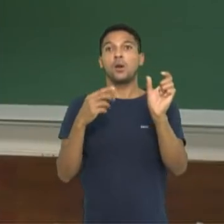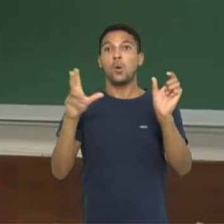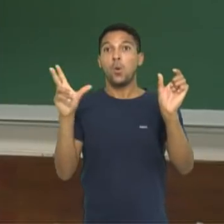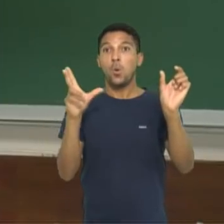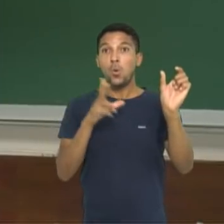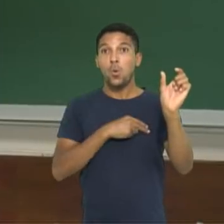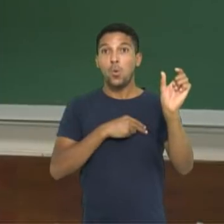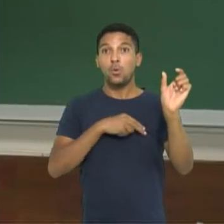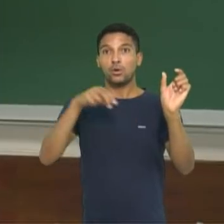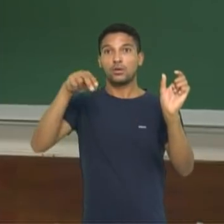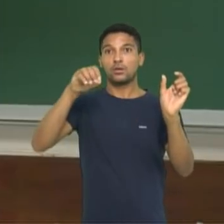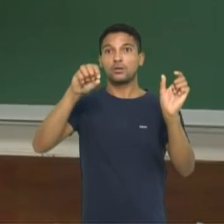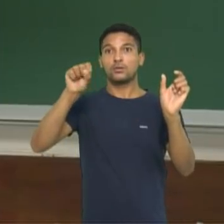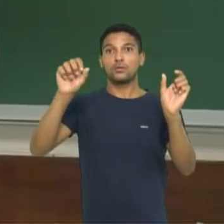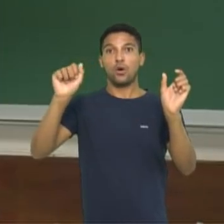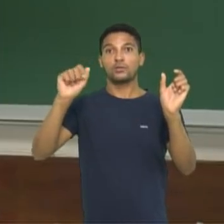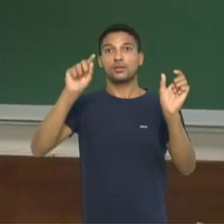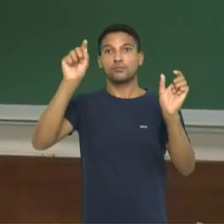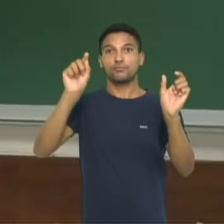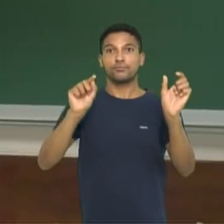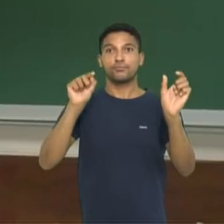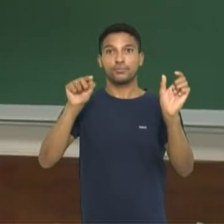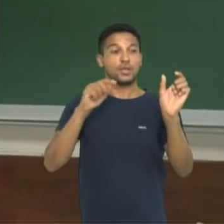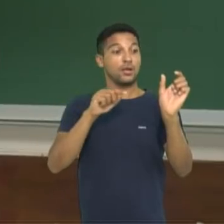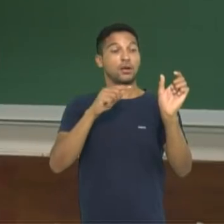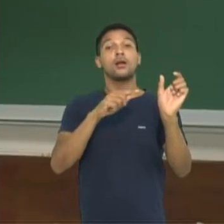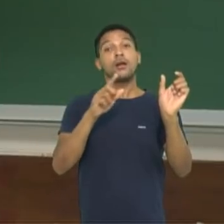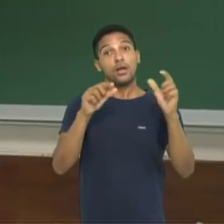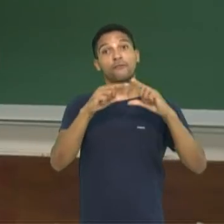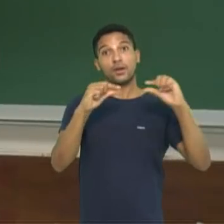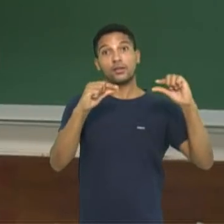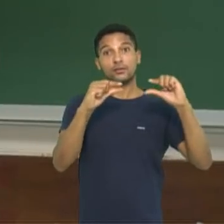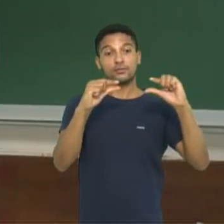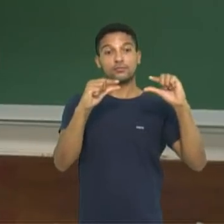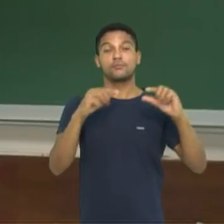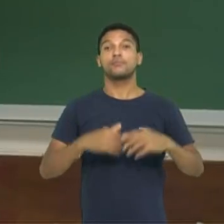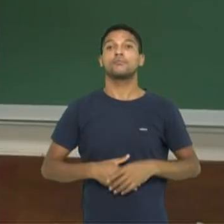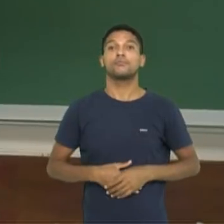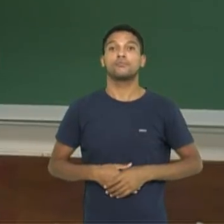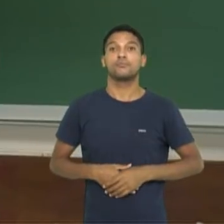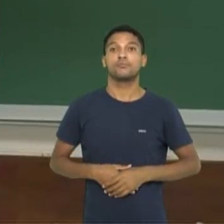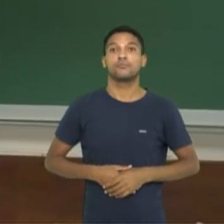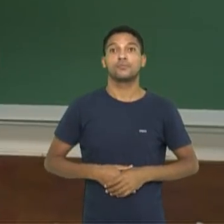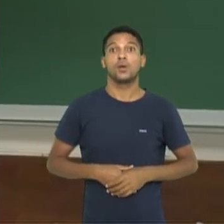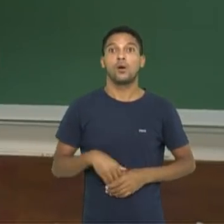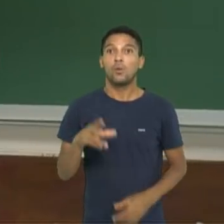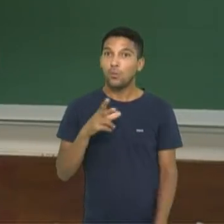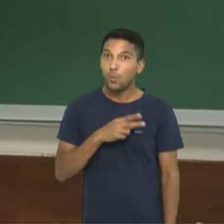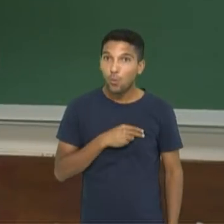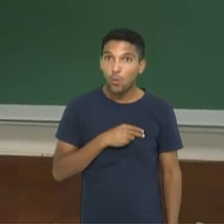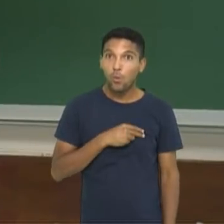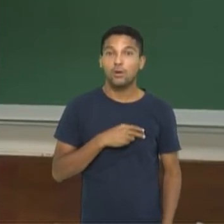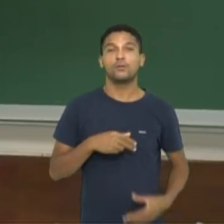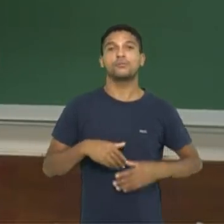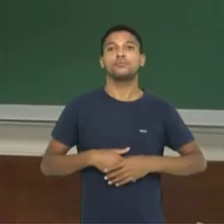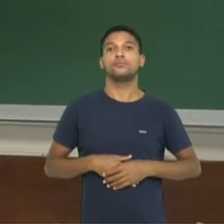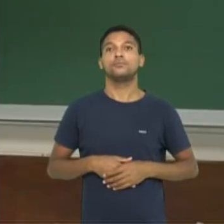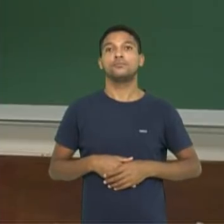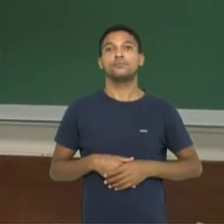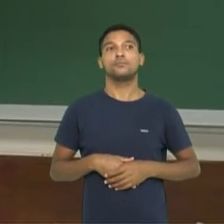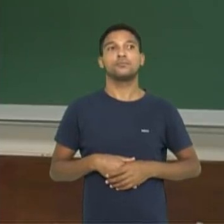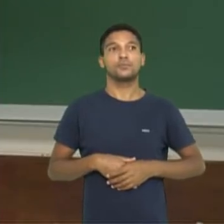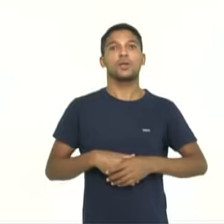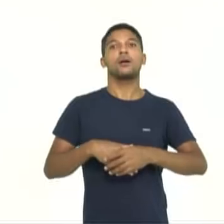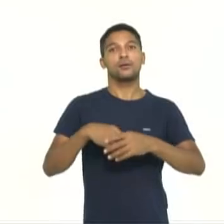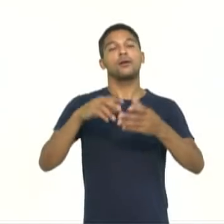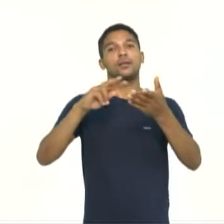Estou exclamando, mostrando ali um estado de espírito com relação a uma situação. Então, eu falo, nossa. Esse nossa é, sim,